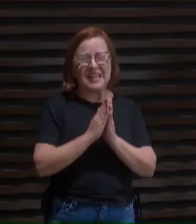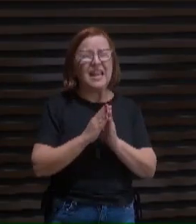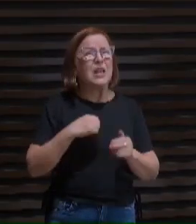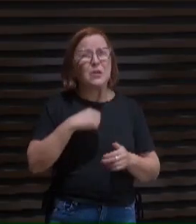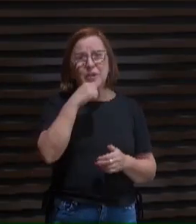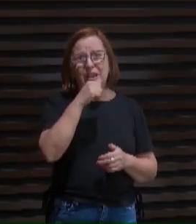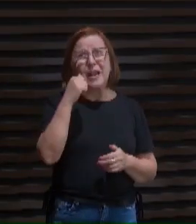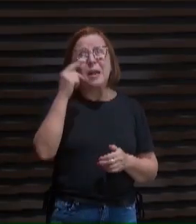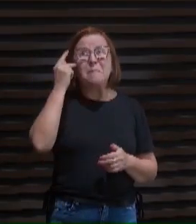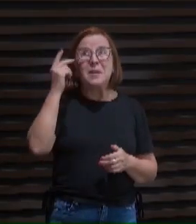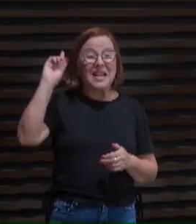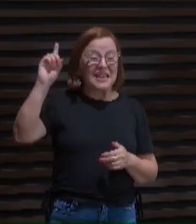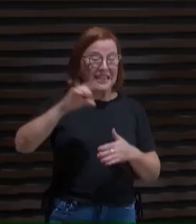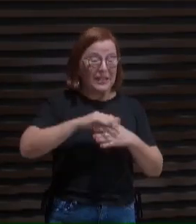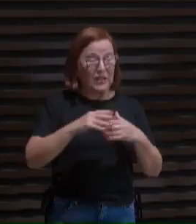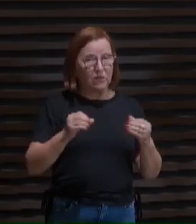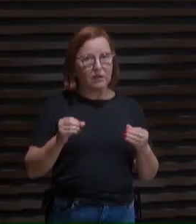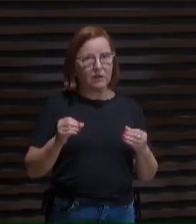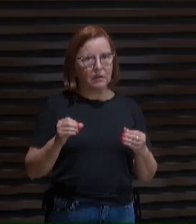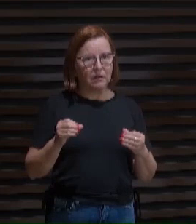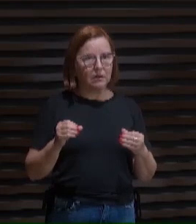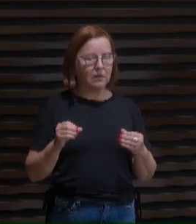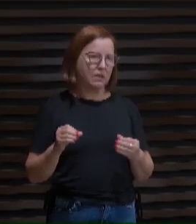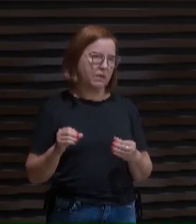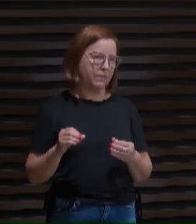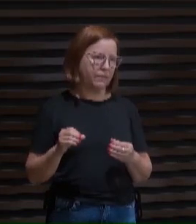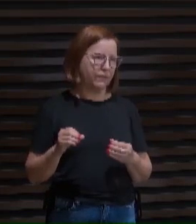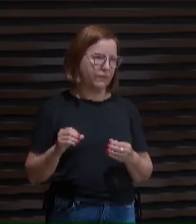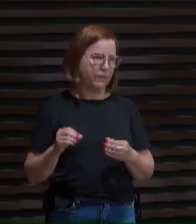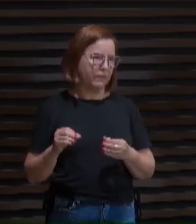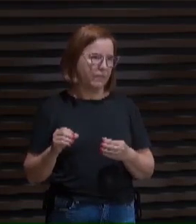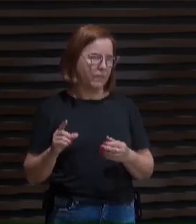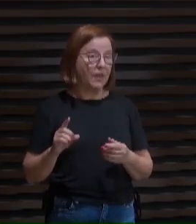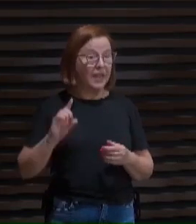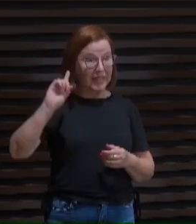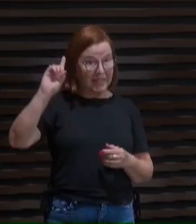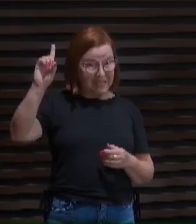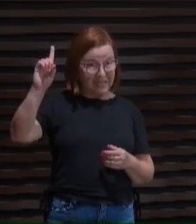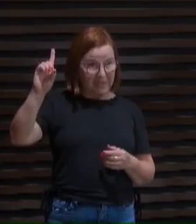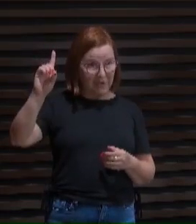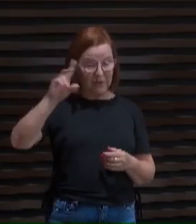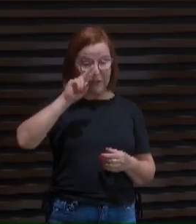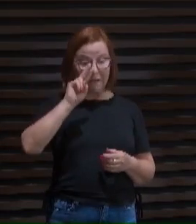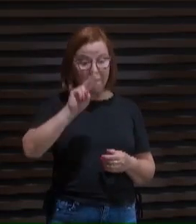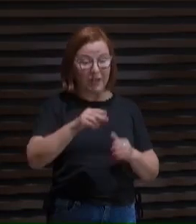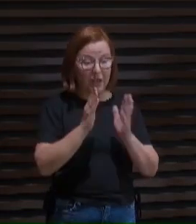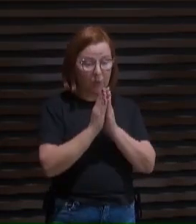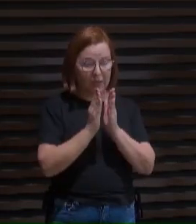Deus curar. Eu vou jejuar. Deus não escuta estômago roncando. Deus escuta a oração do